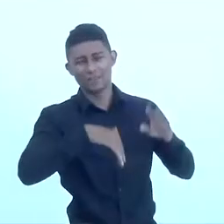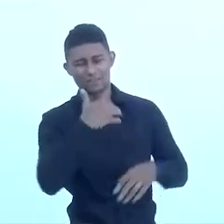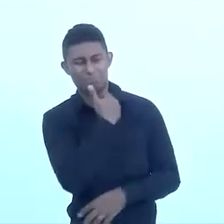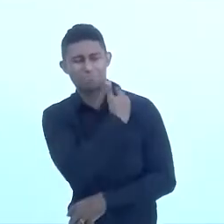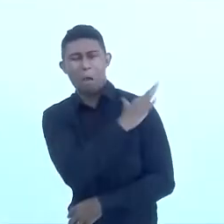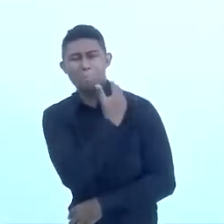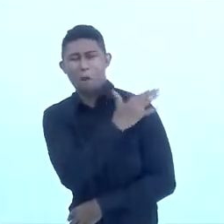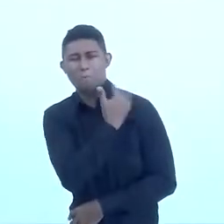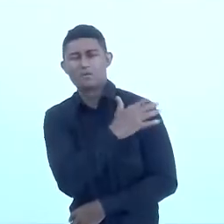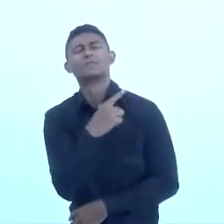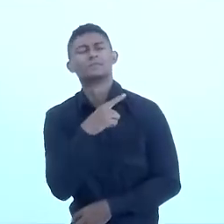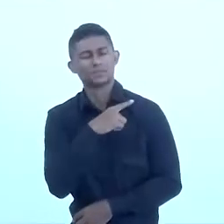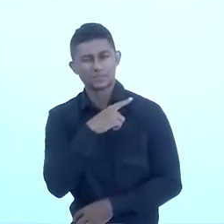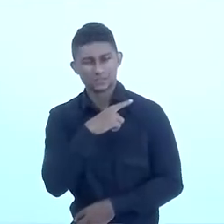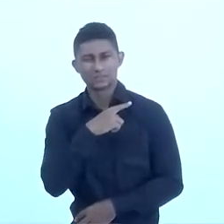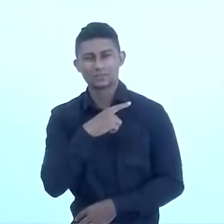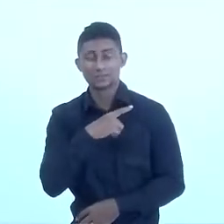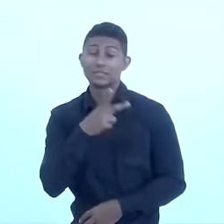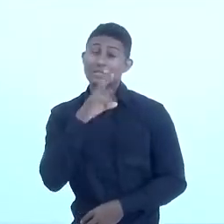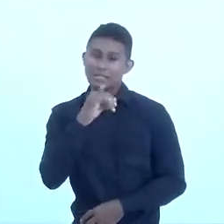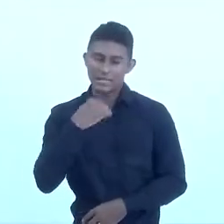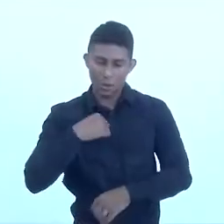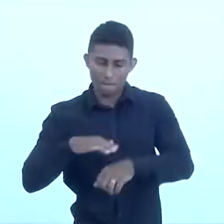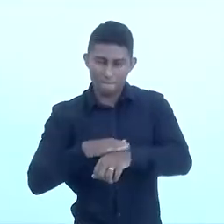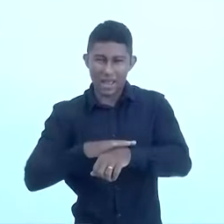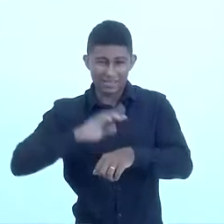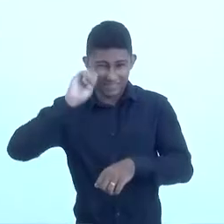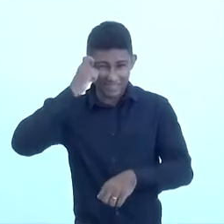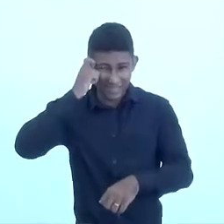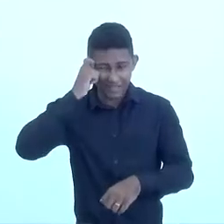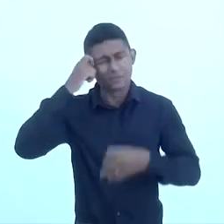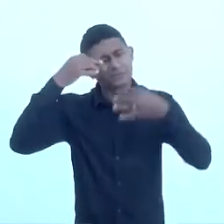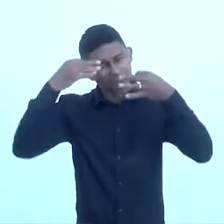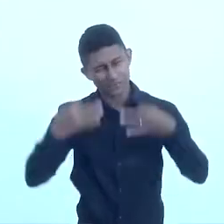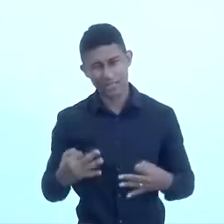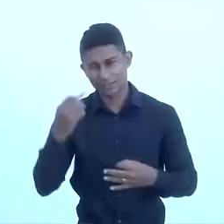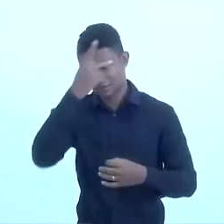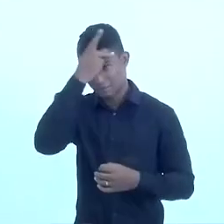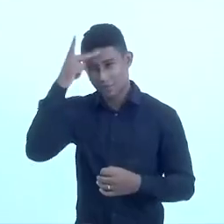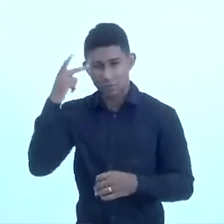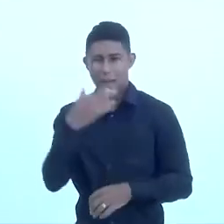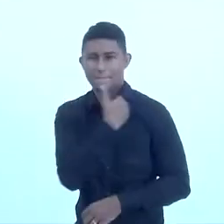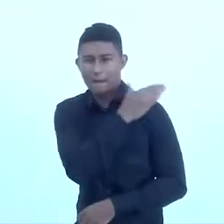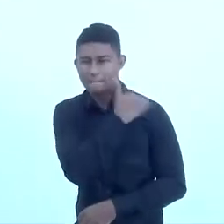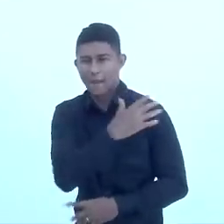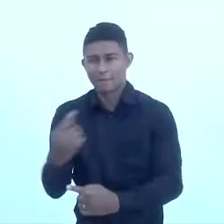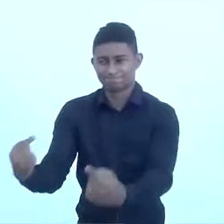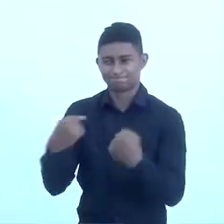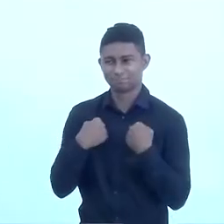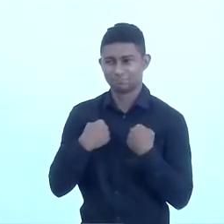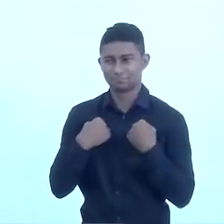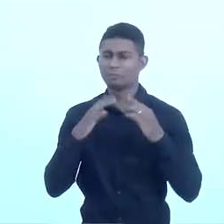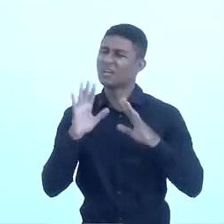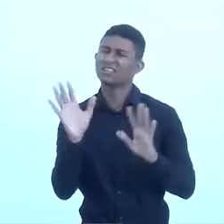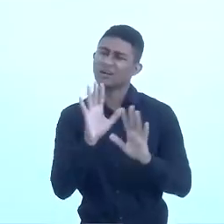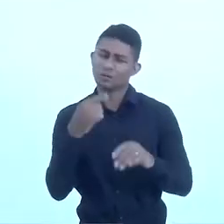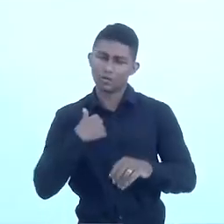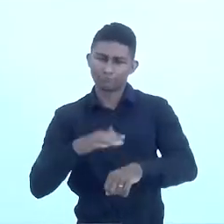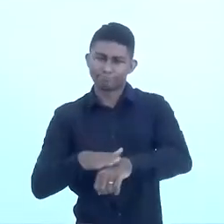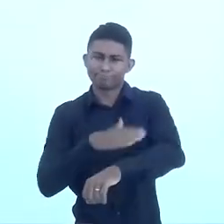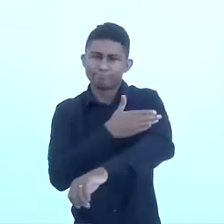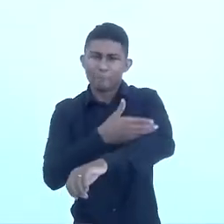eu fosse negro, certamente teria histórias de preconceito para contar, muitas. Mas, como era branco,